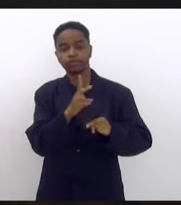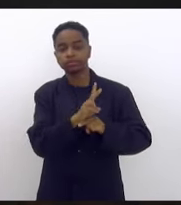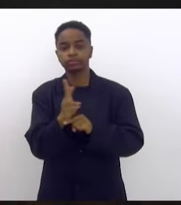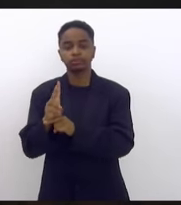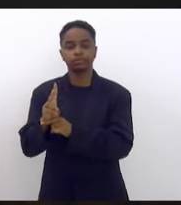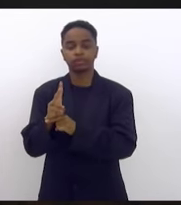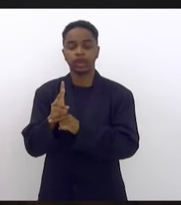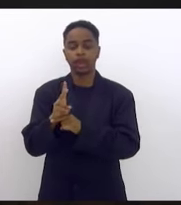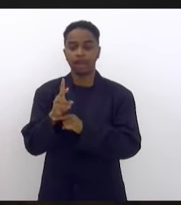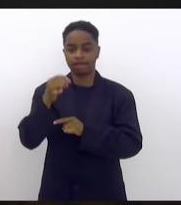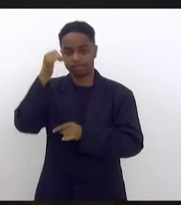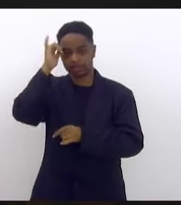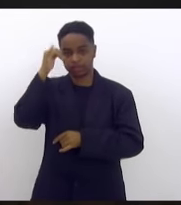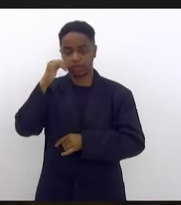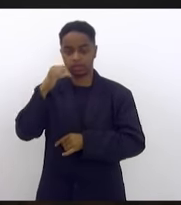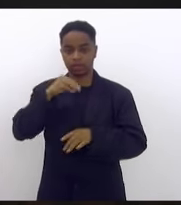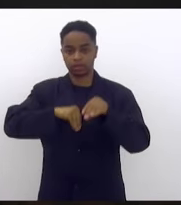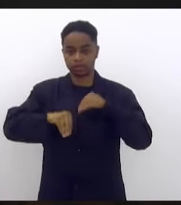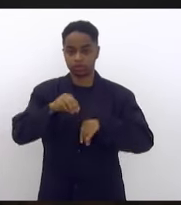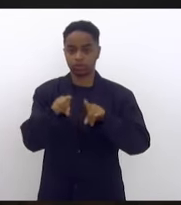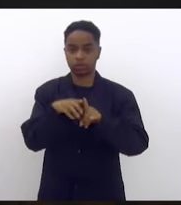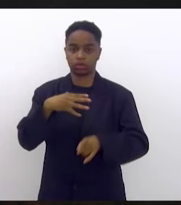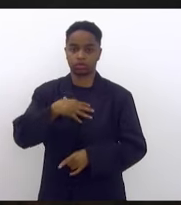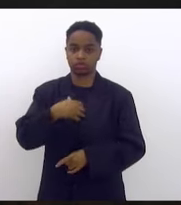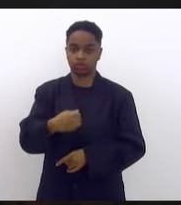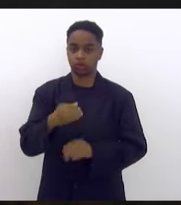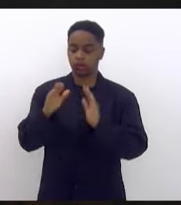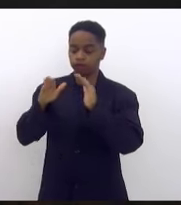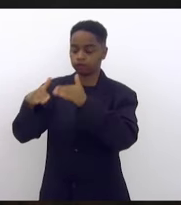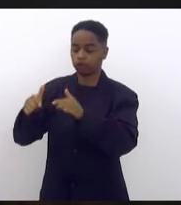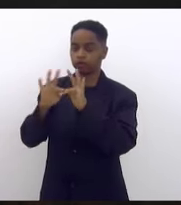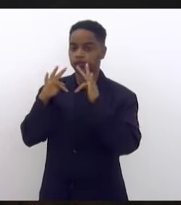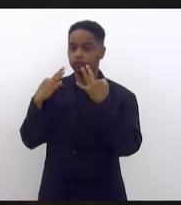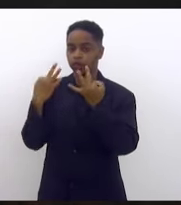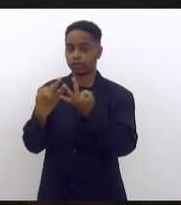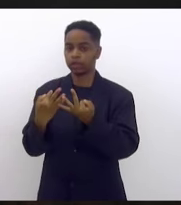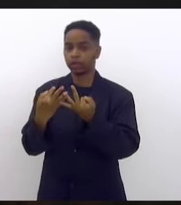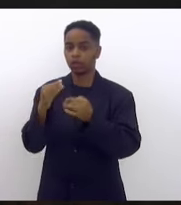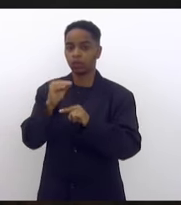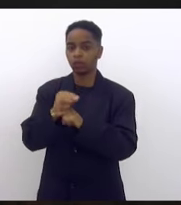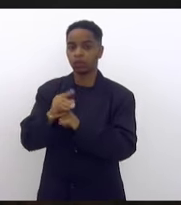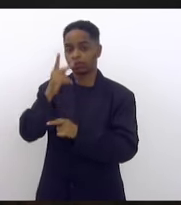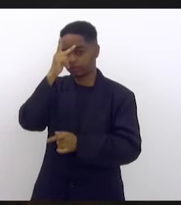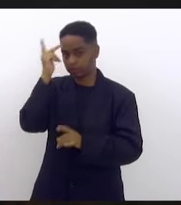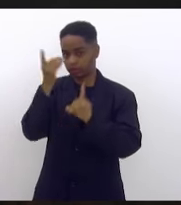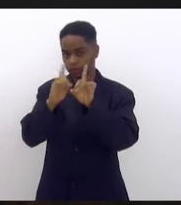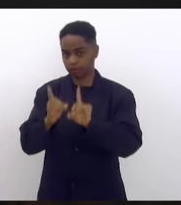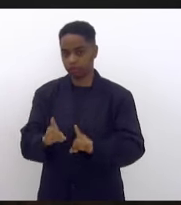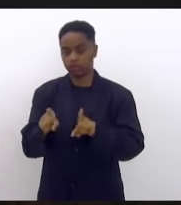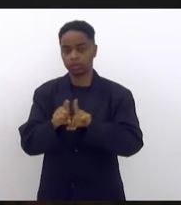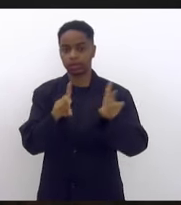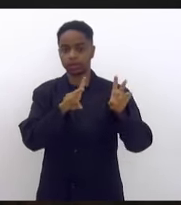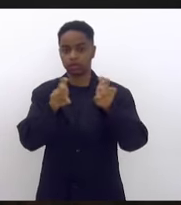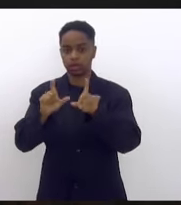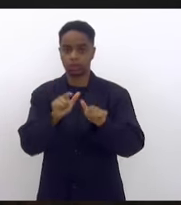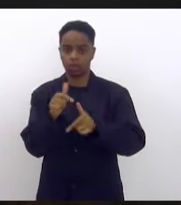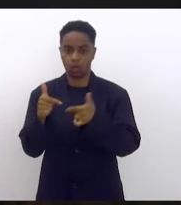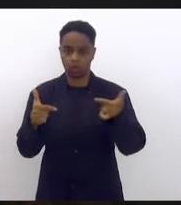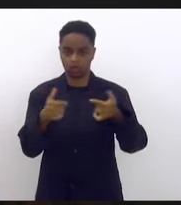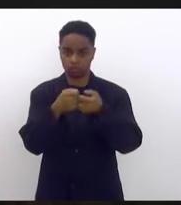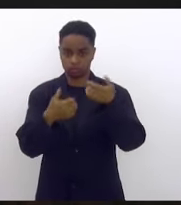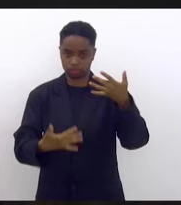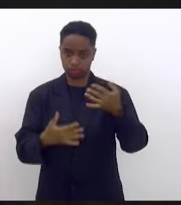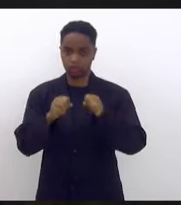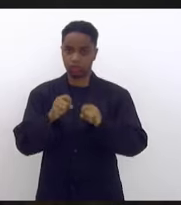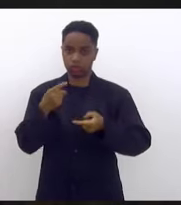de depressão e suicídio para pais e cuidadores diretos de pessoas com deficiência e dá outras providências.